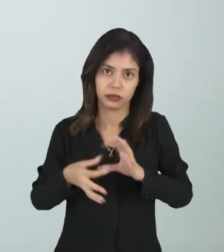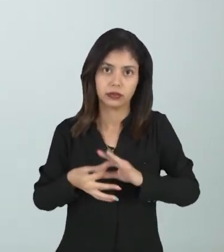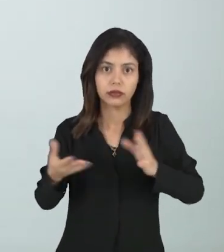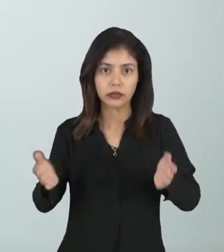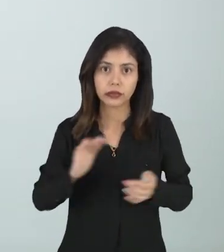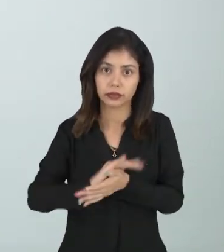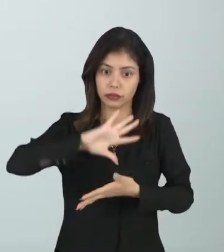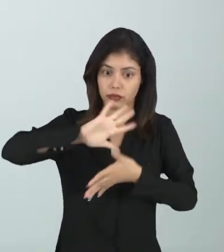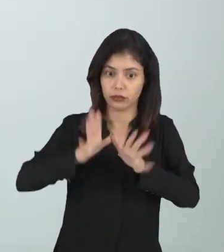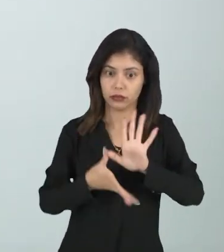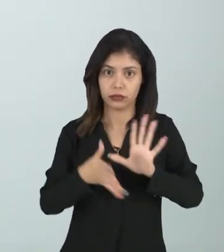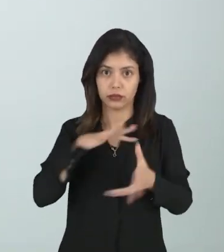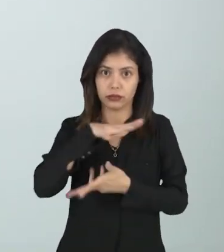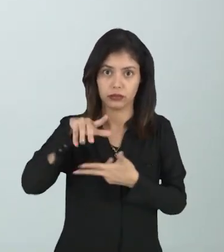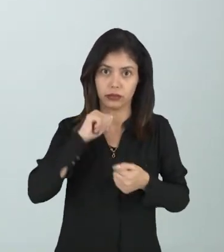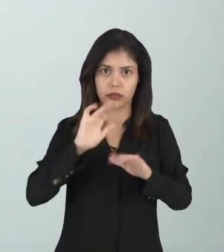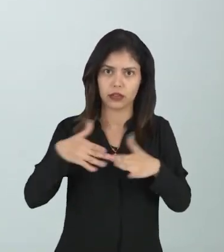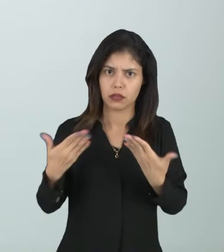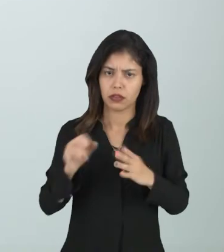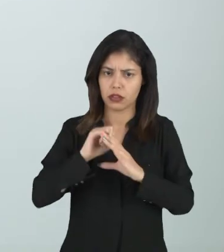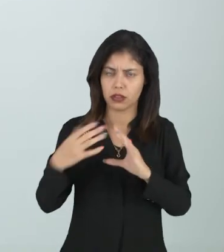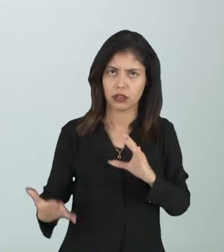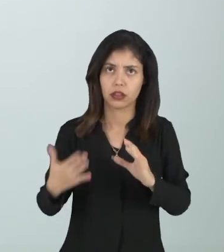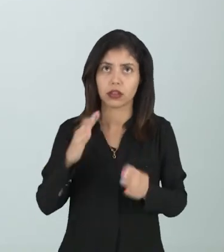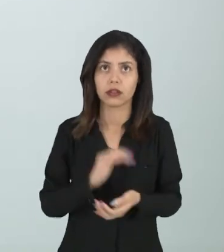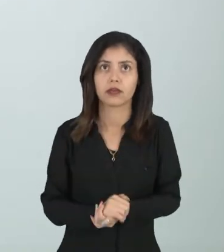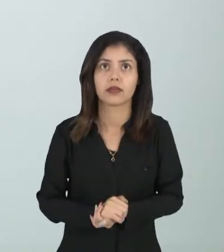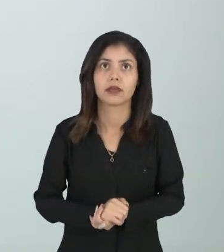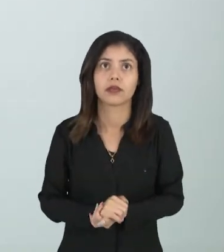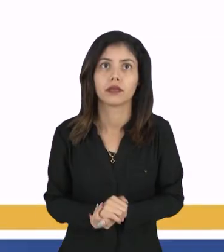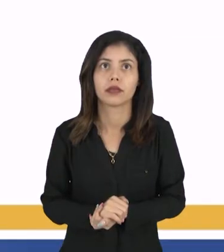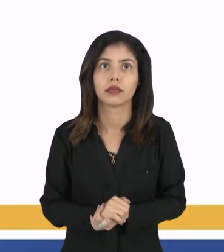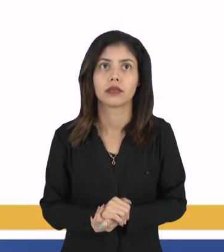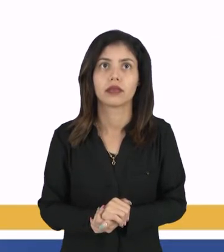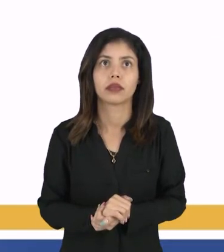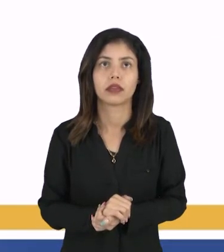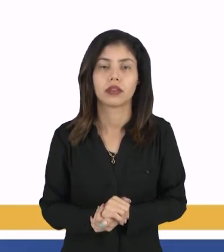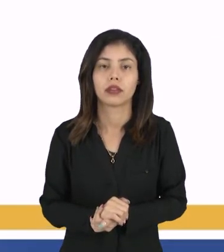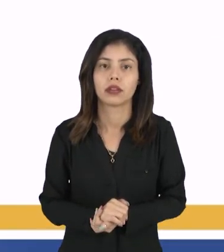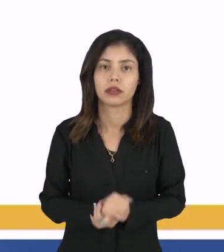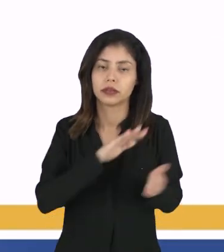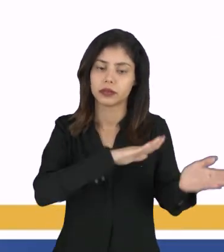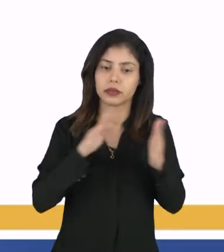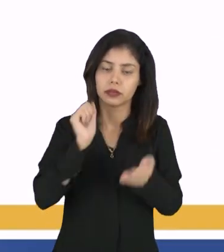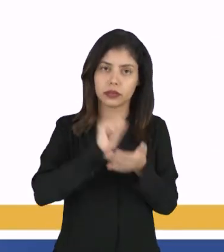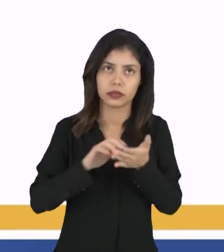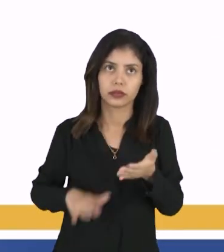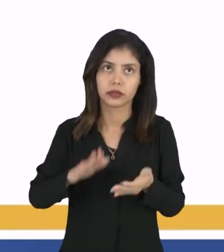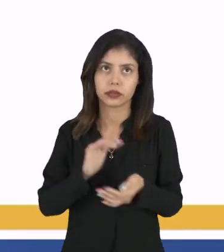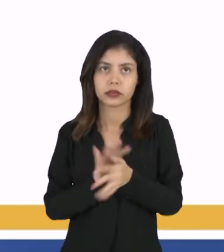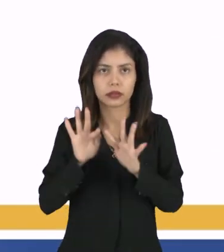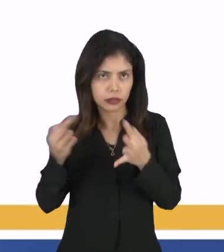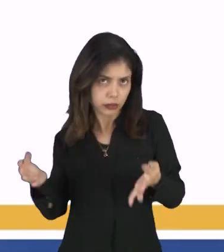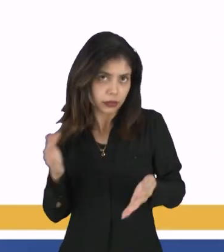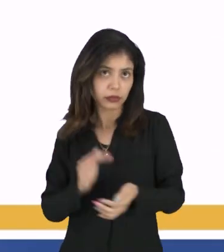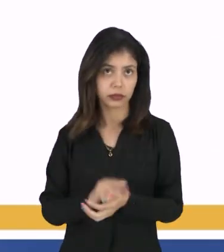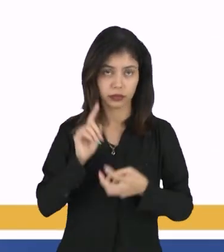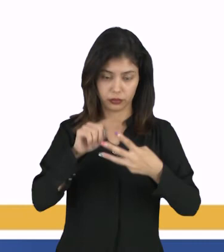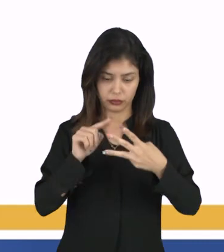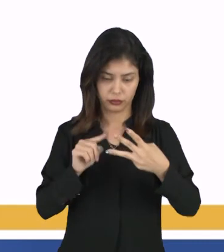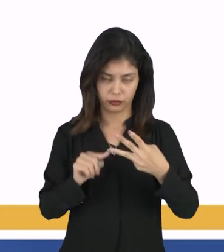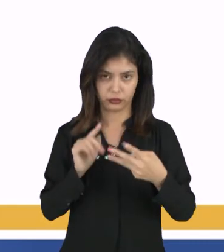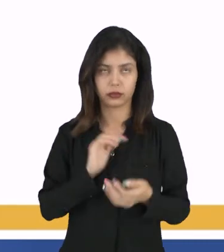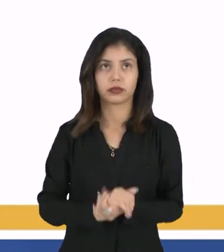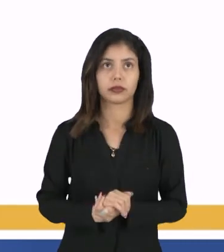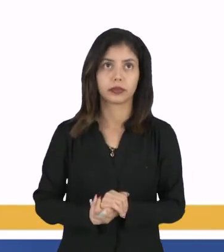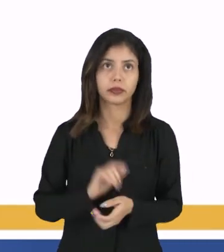né, de pandemia, o que é um vírus e quais são as características básicas, tá? Partindo para o nosso exercitando, bem simples, tá? Só 3